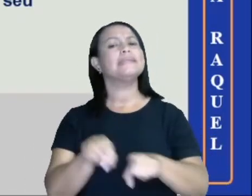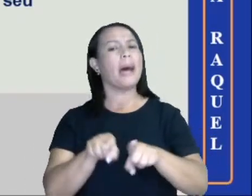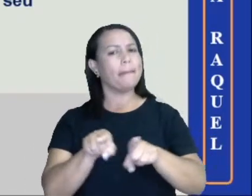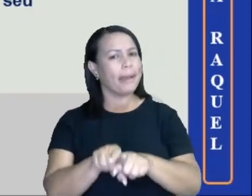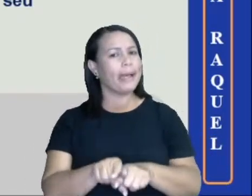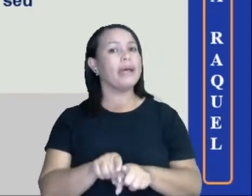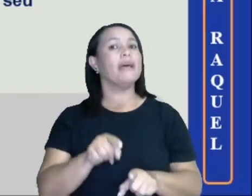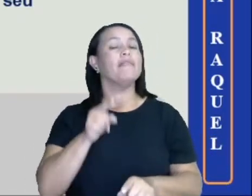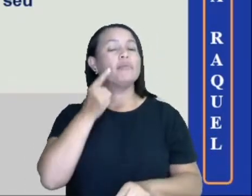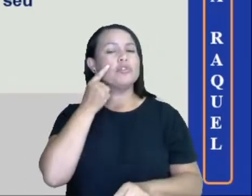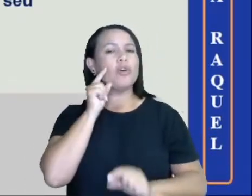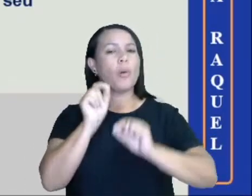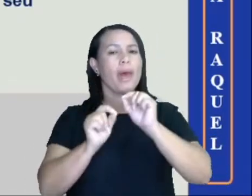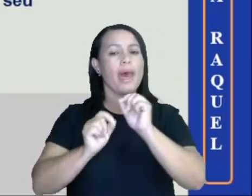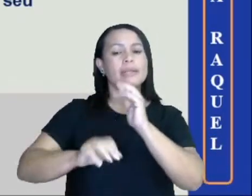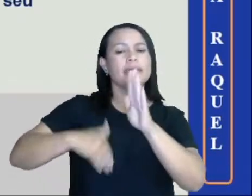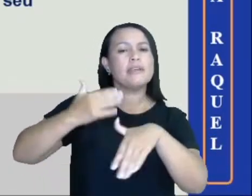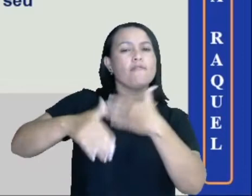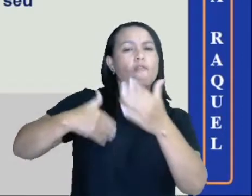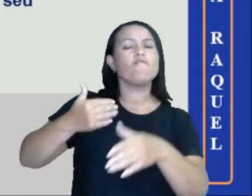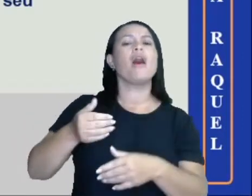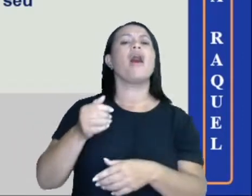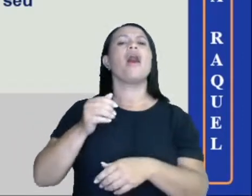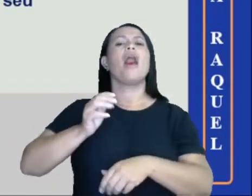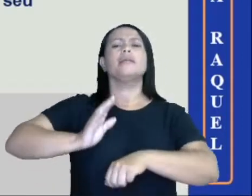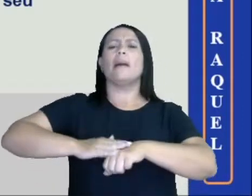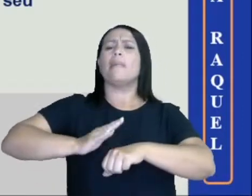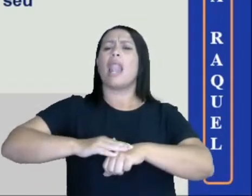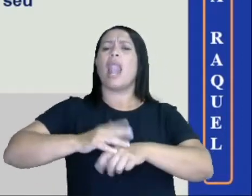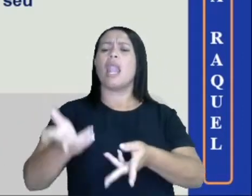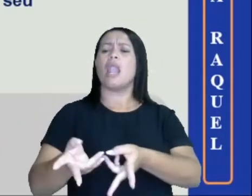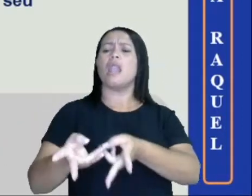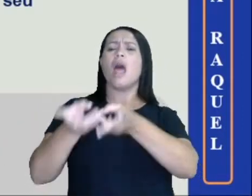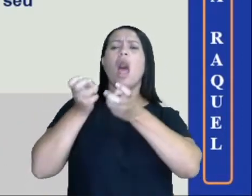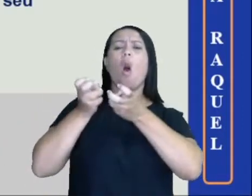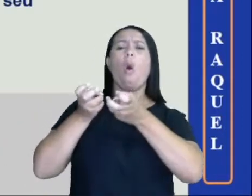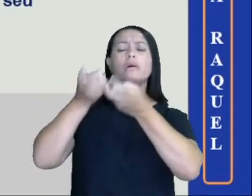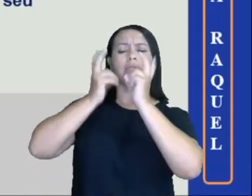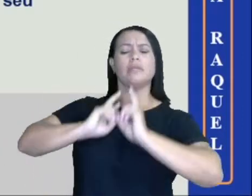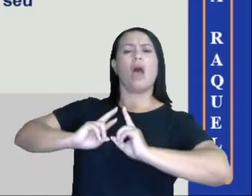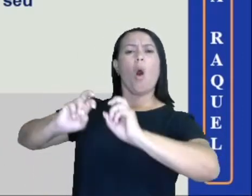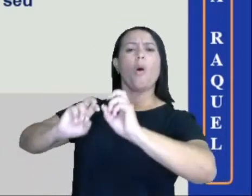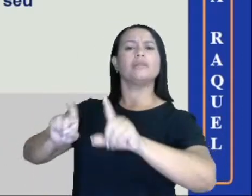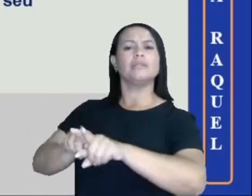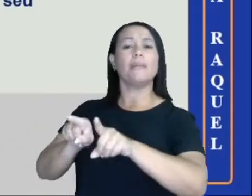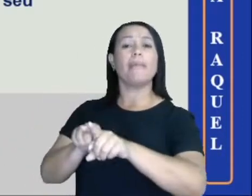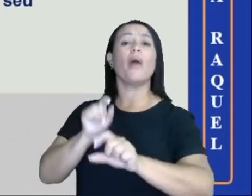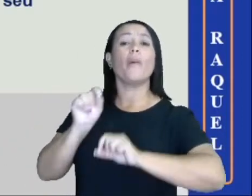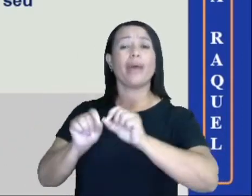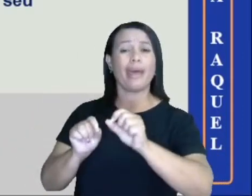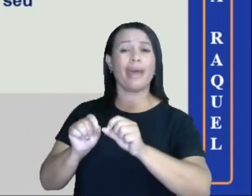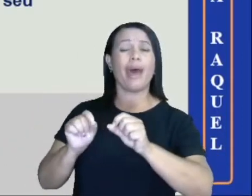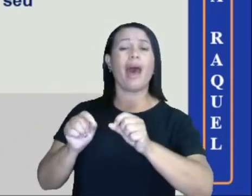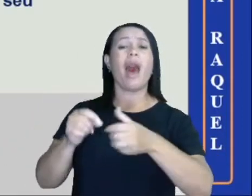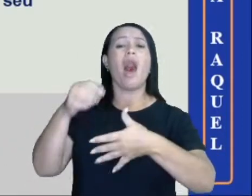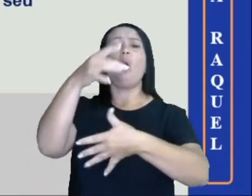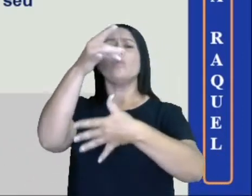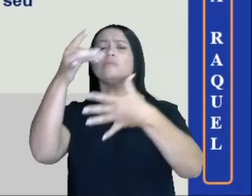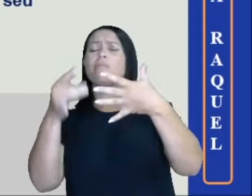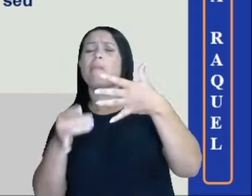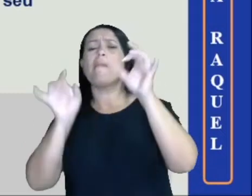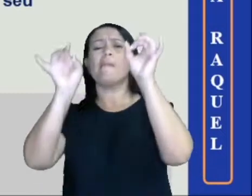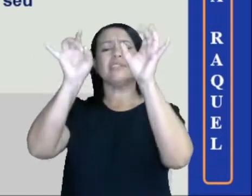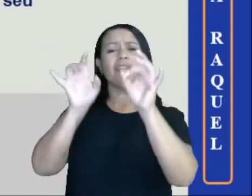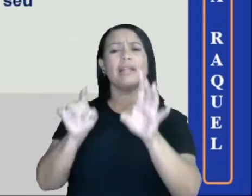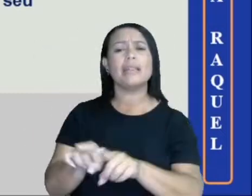vamos buscar, gente, desenvolver as habilidades de reconhecer especificidades e analisar a